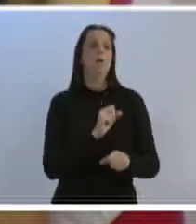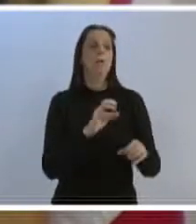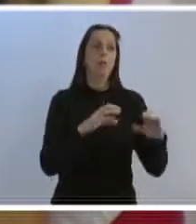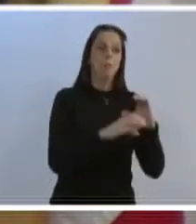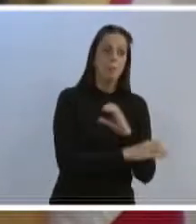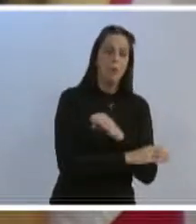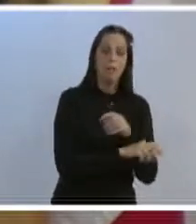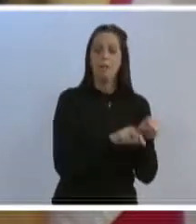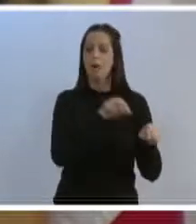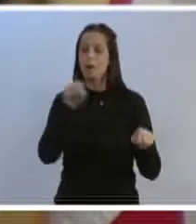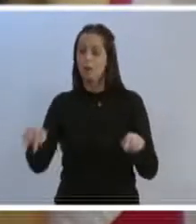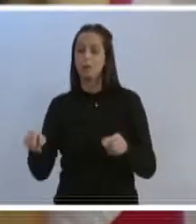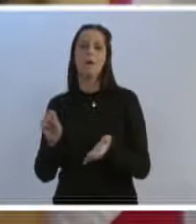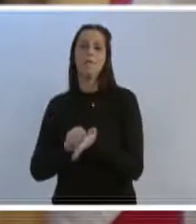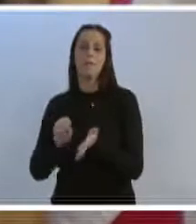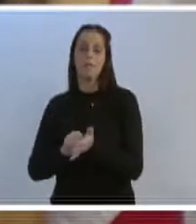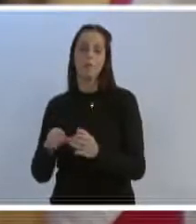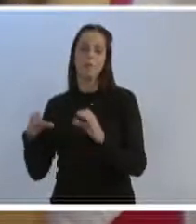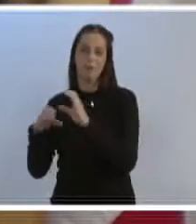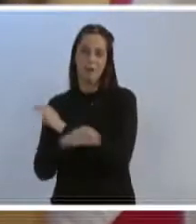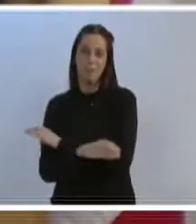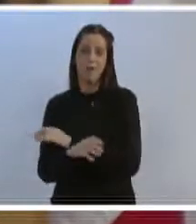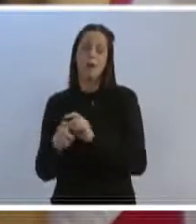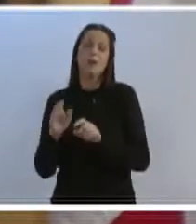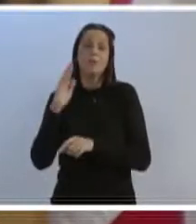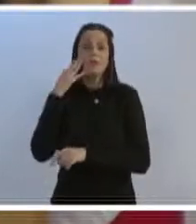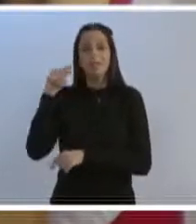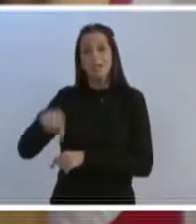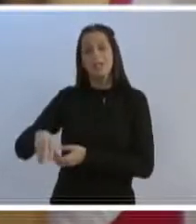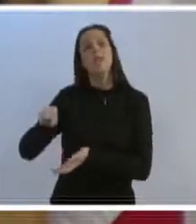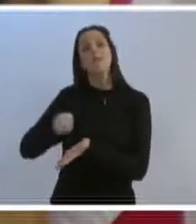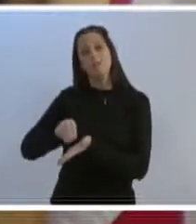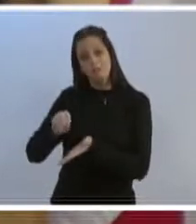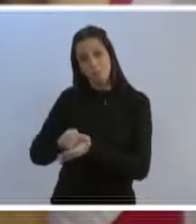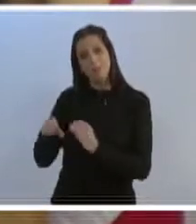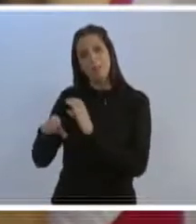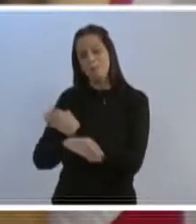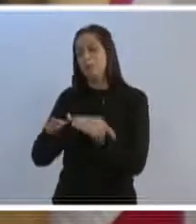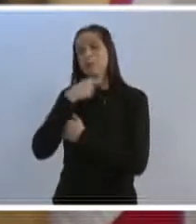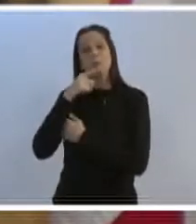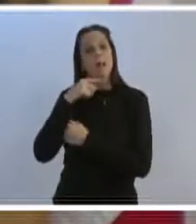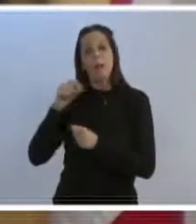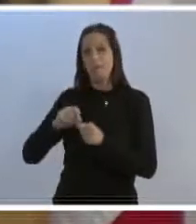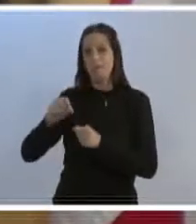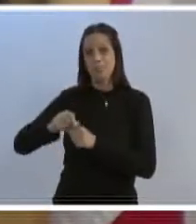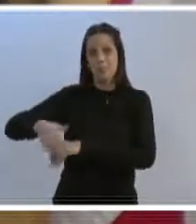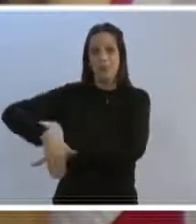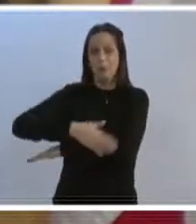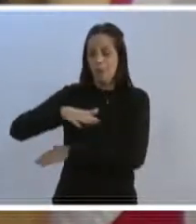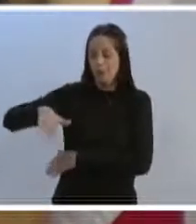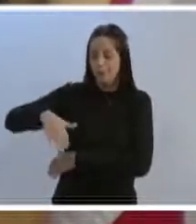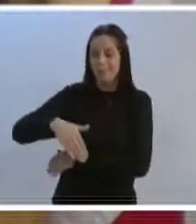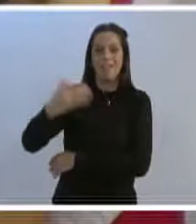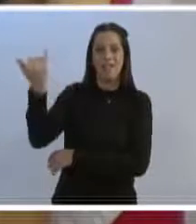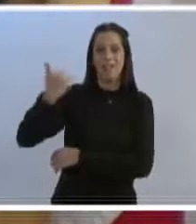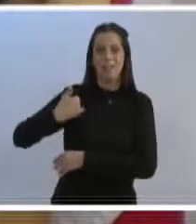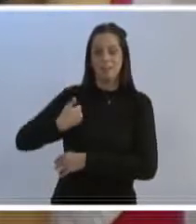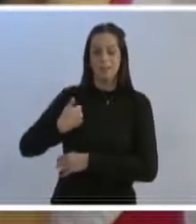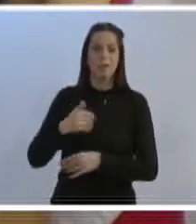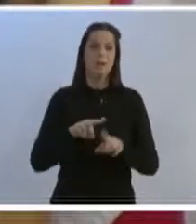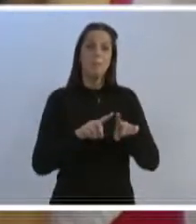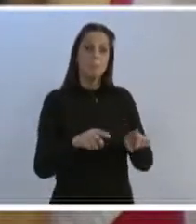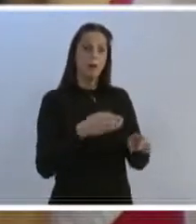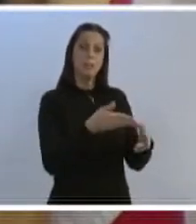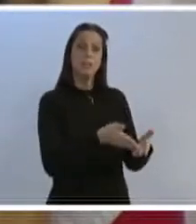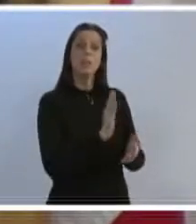segunda camada só que eu entendo que não dá pra fazer o processo de realização mas onde ela está conclusa que temos maior fluxo de